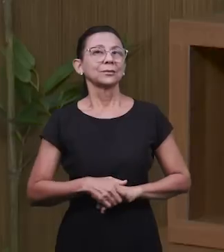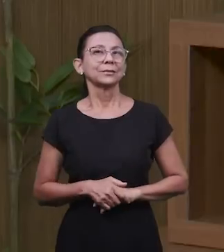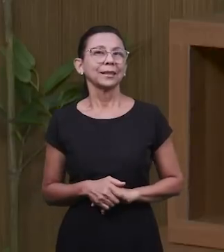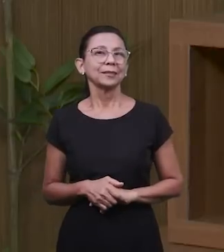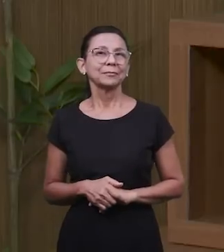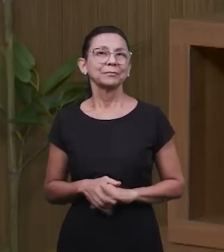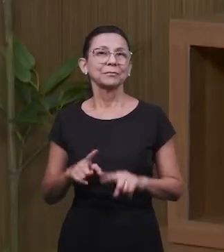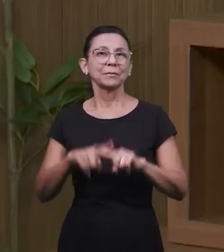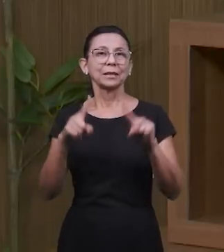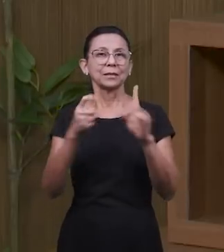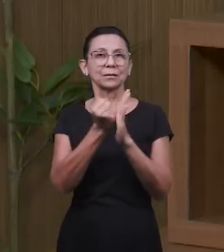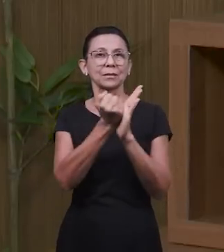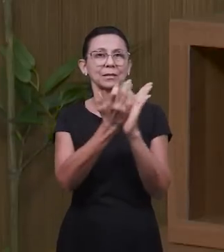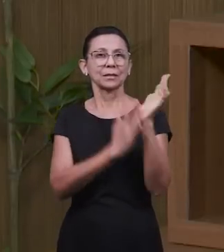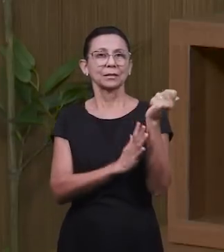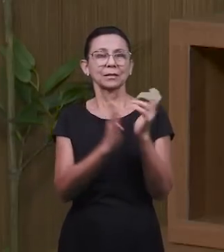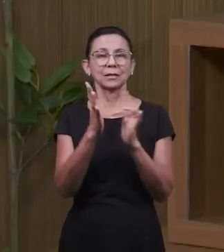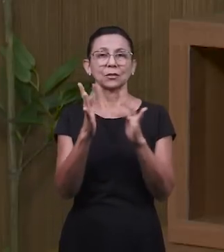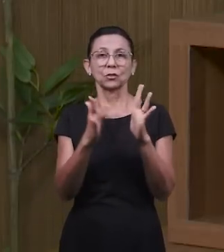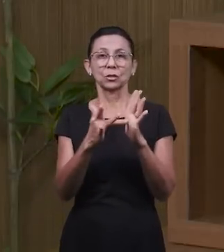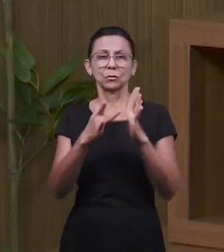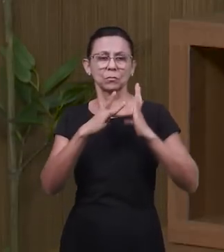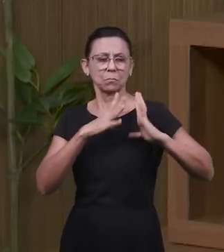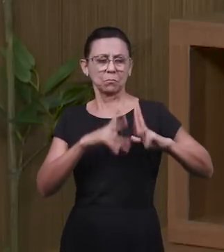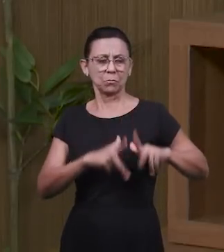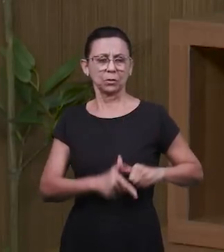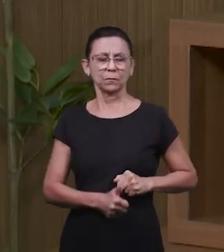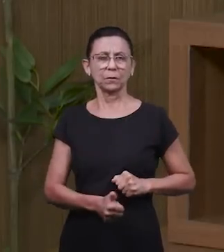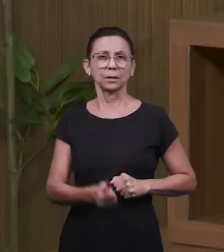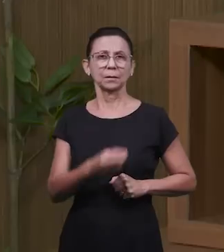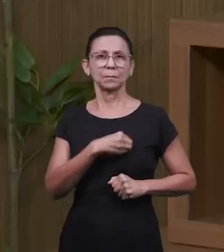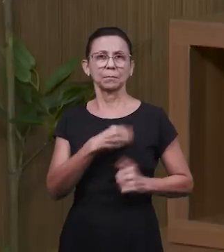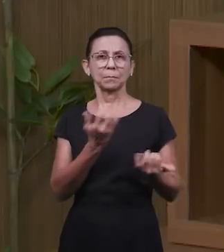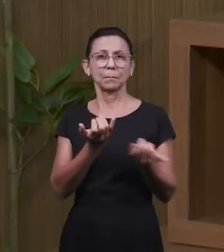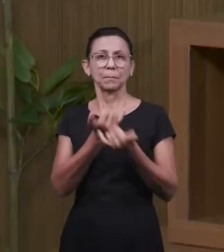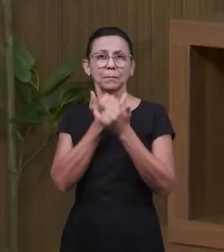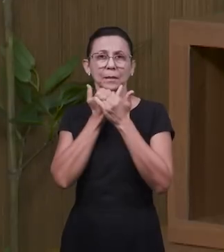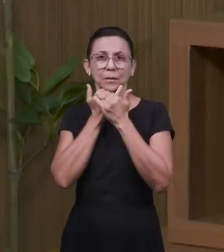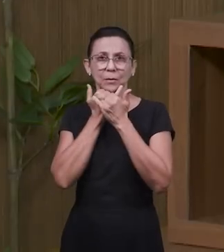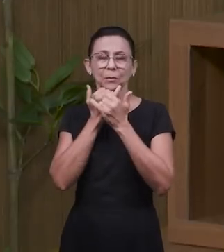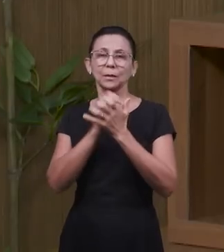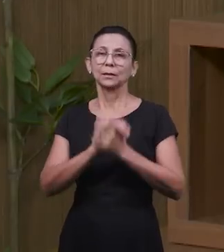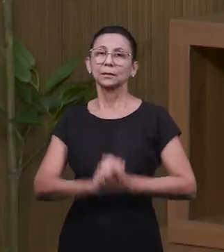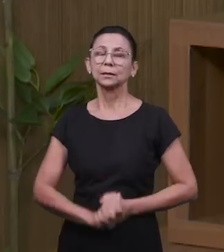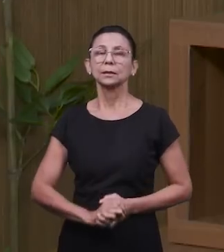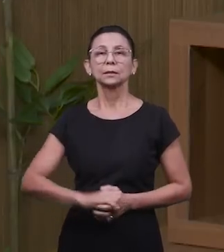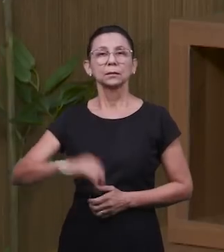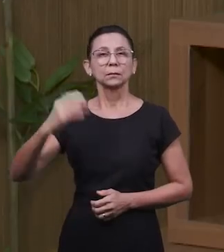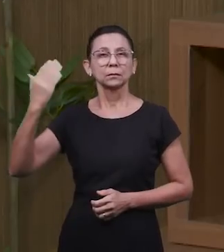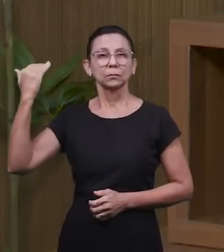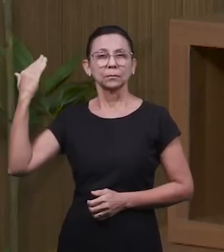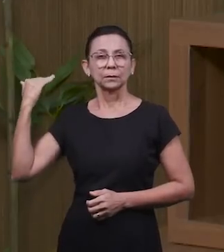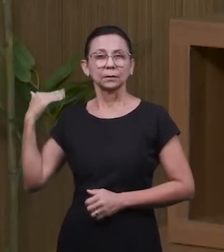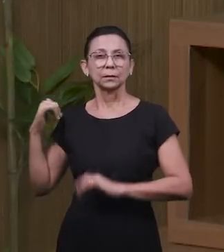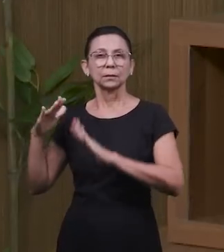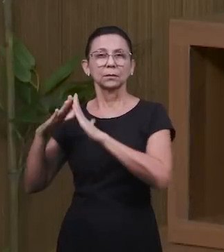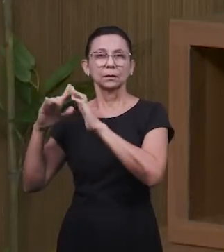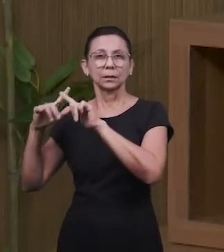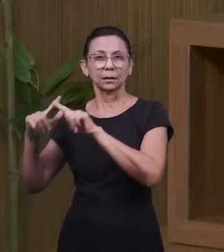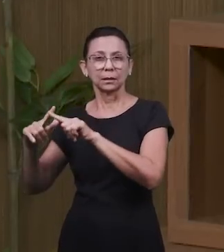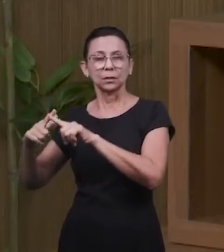nos purifica de todo pecado. Então, é uma luta nossa, e havia uma luta na igreja